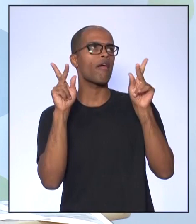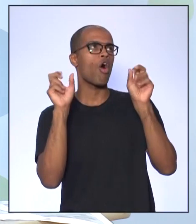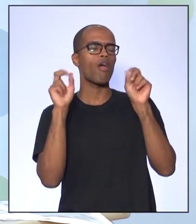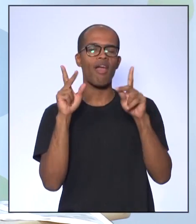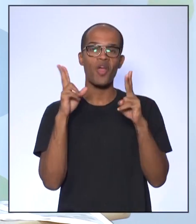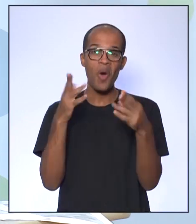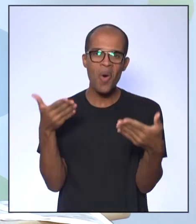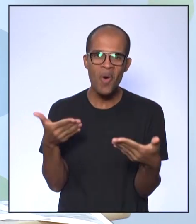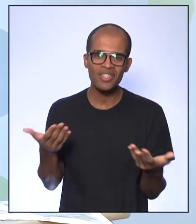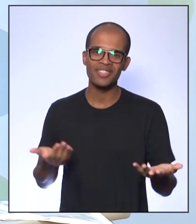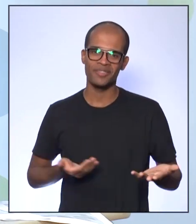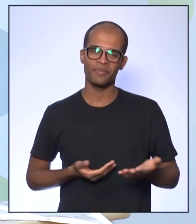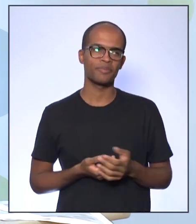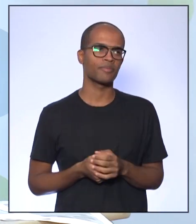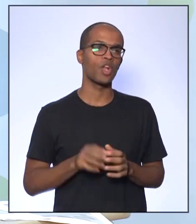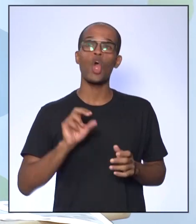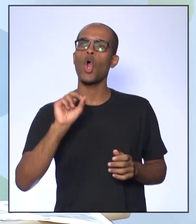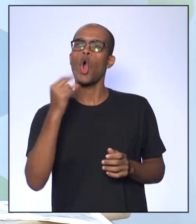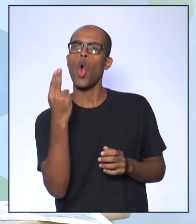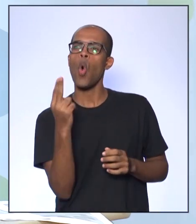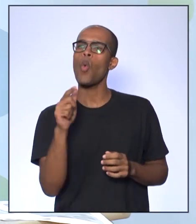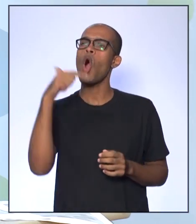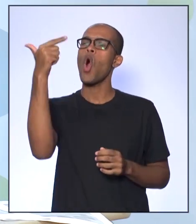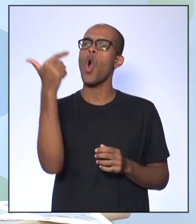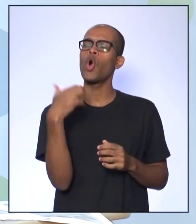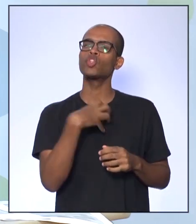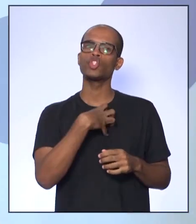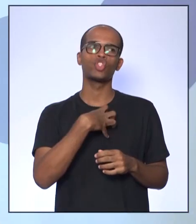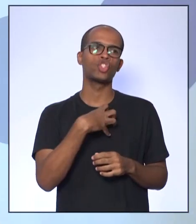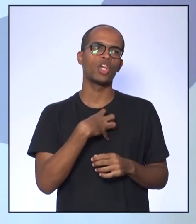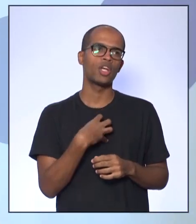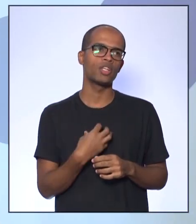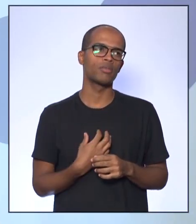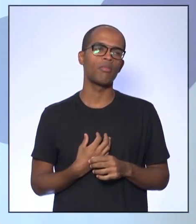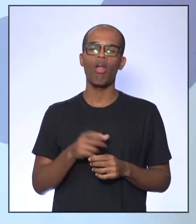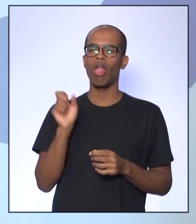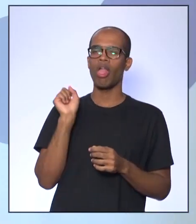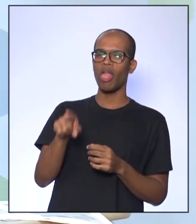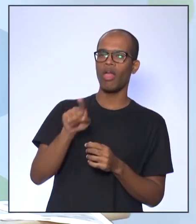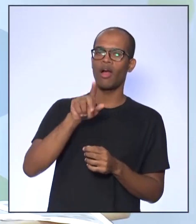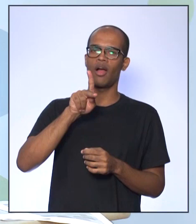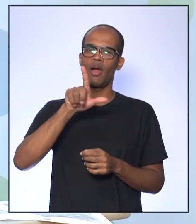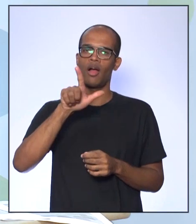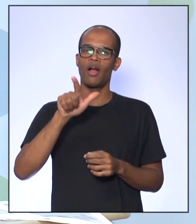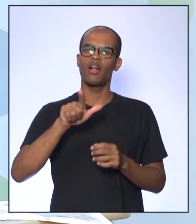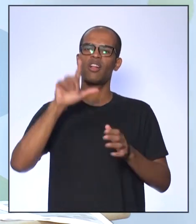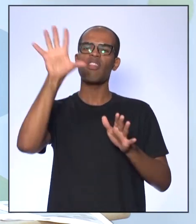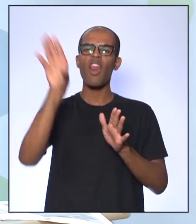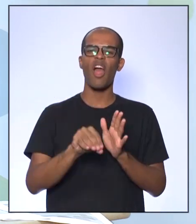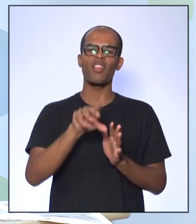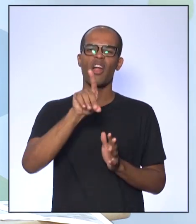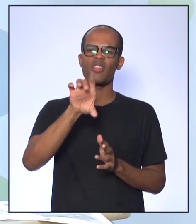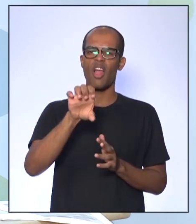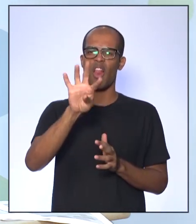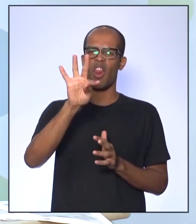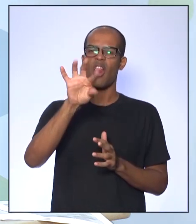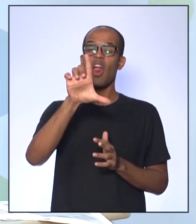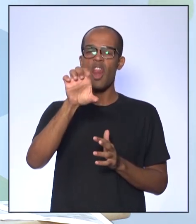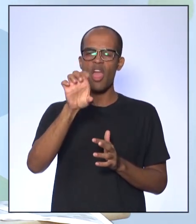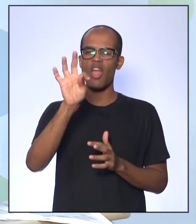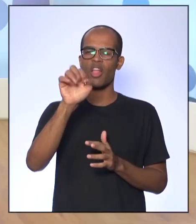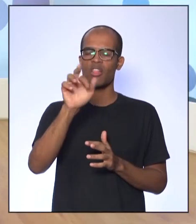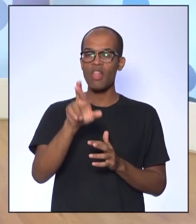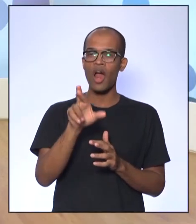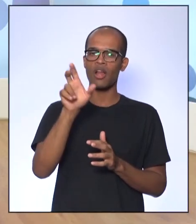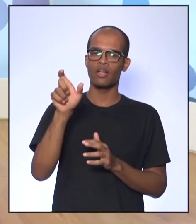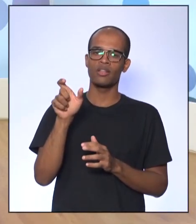né? Ou então, alguma outra gíria, né? Pode dar play aí. Pode dar play, né? Deletar, né? Deletar. Muitas palavras que a